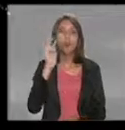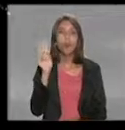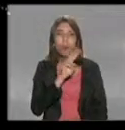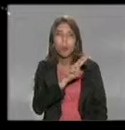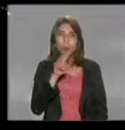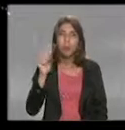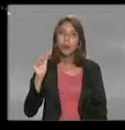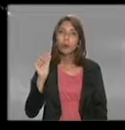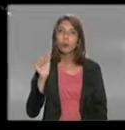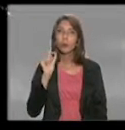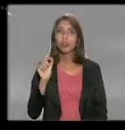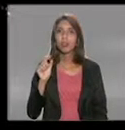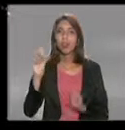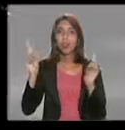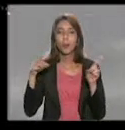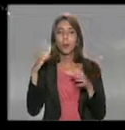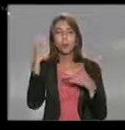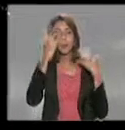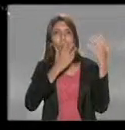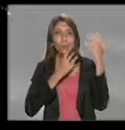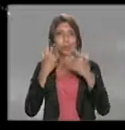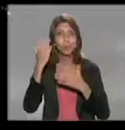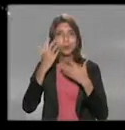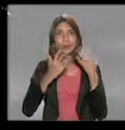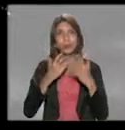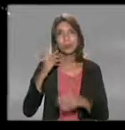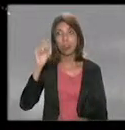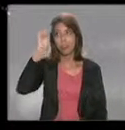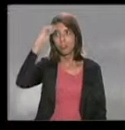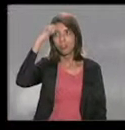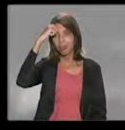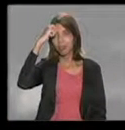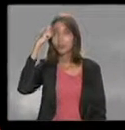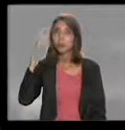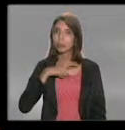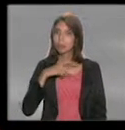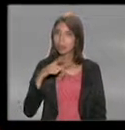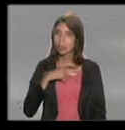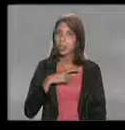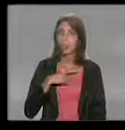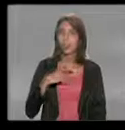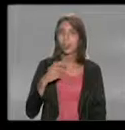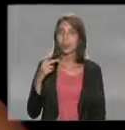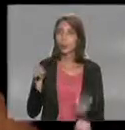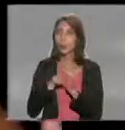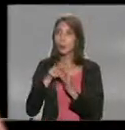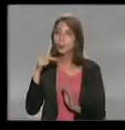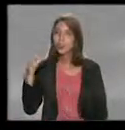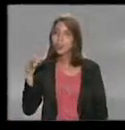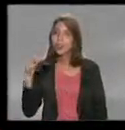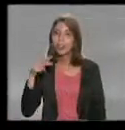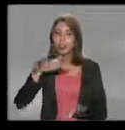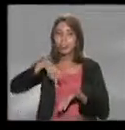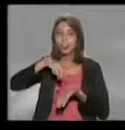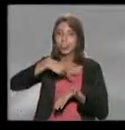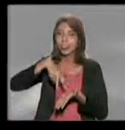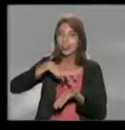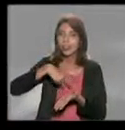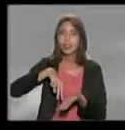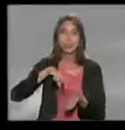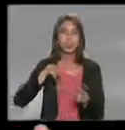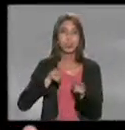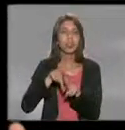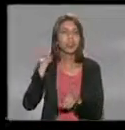um domínio muito de uma elite trazida pelo Império. Com o passar do tempo, ela vai se diluindo, ela vai entrando por